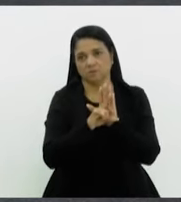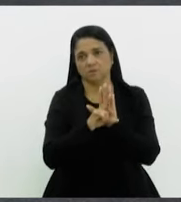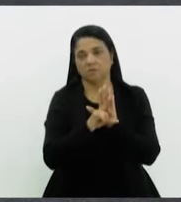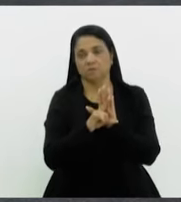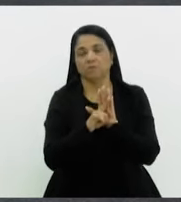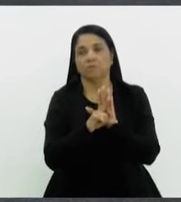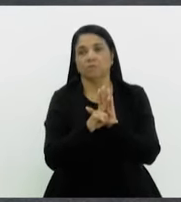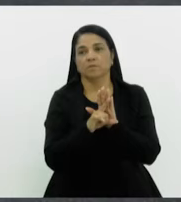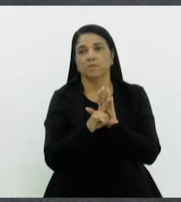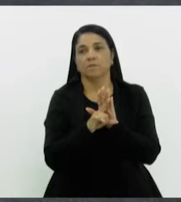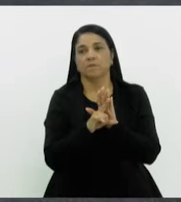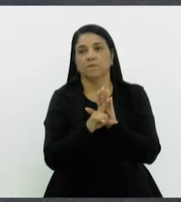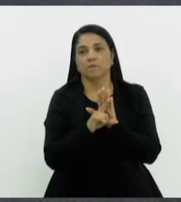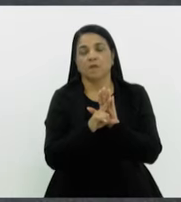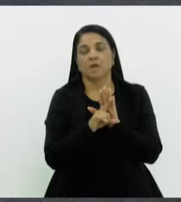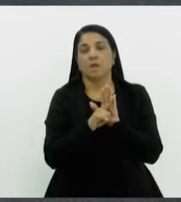Então,